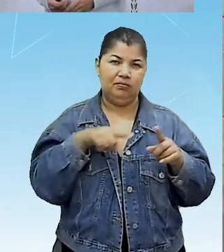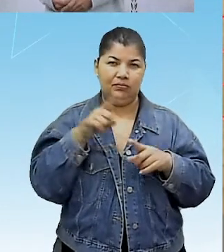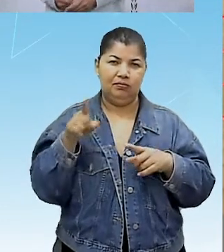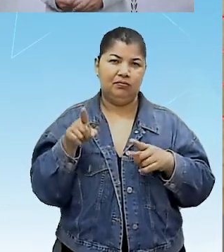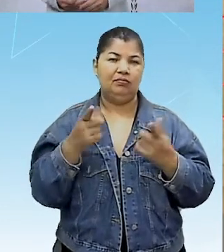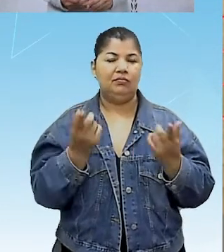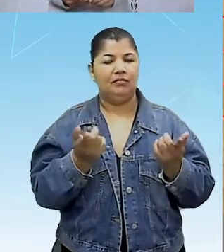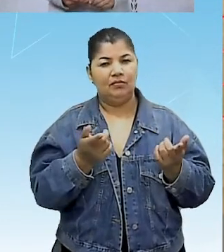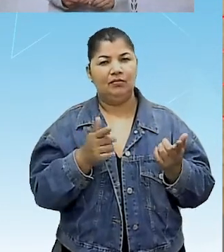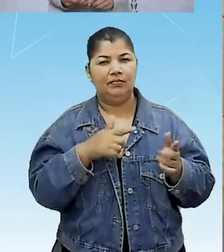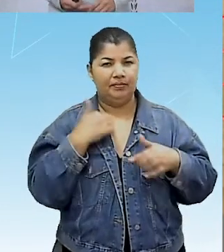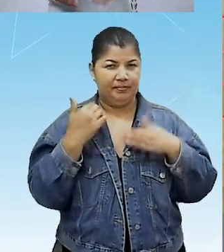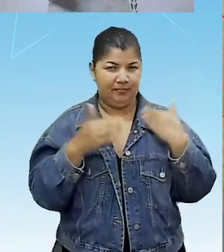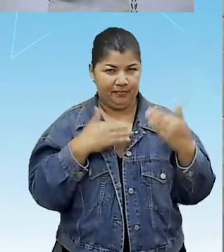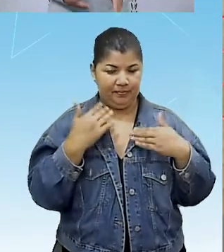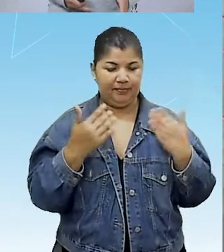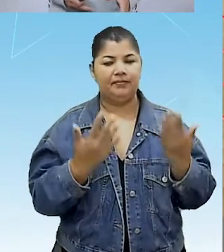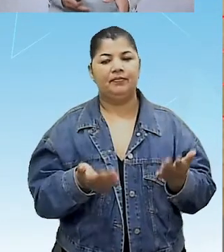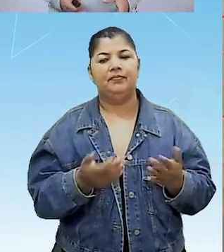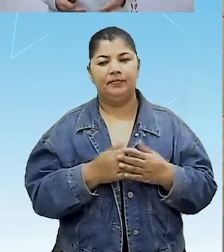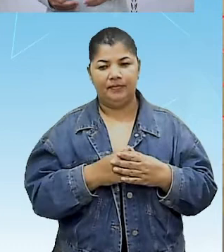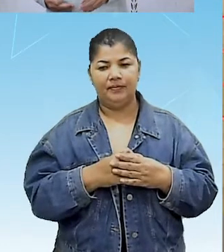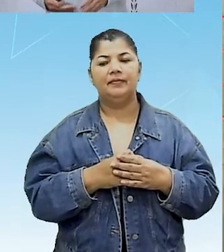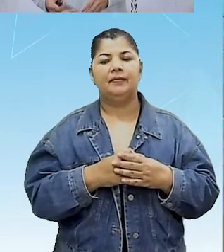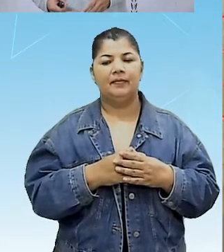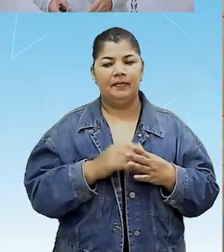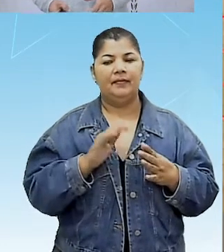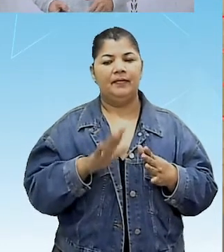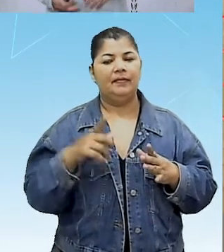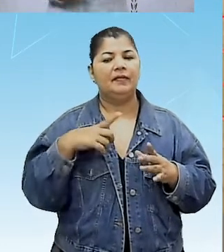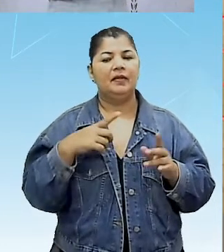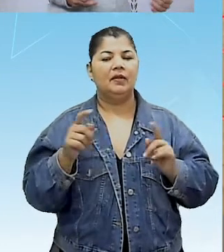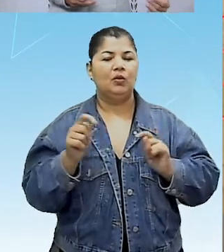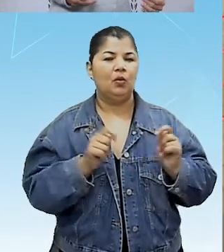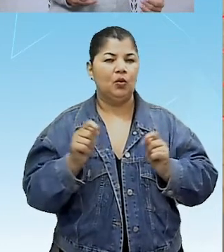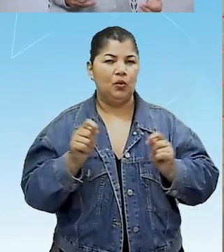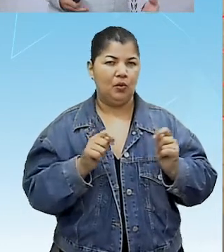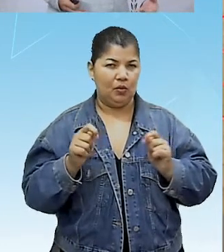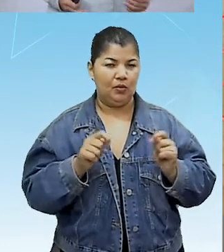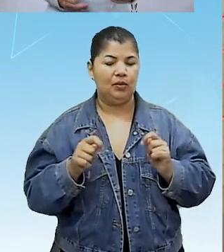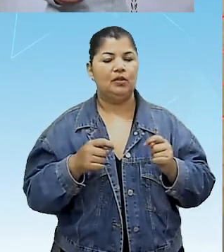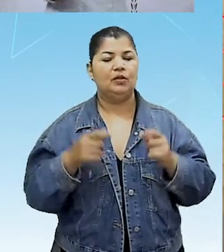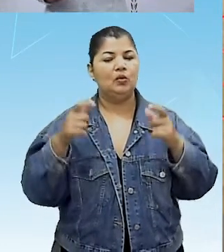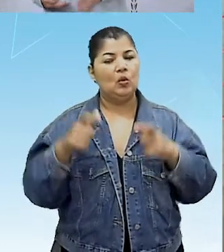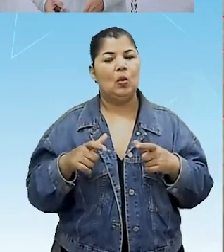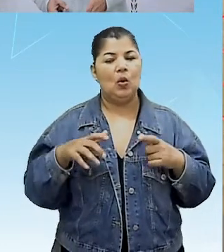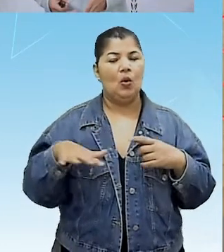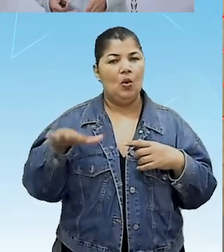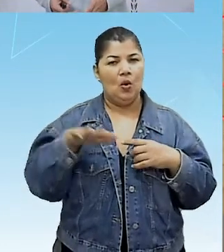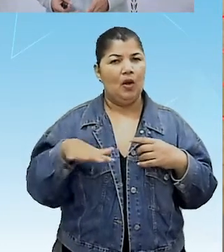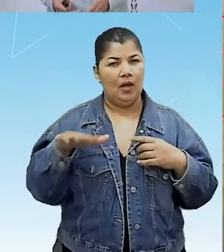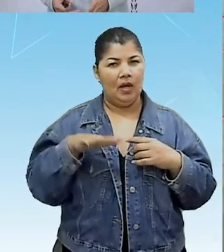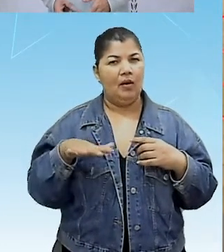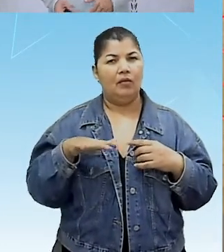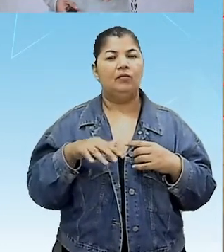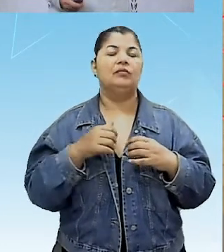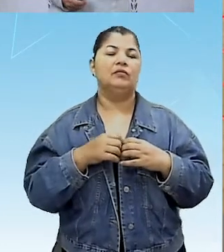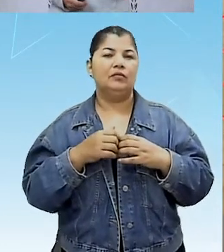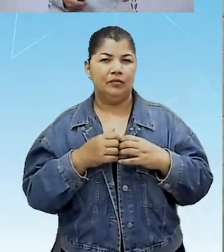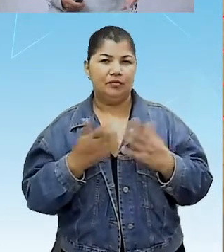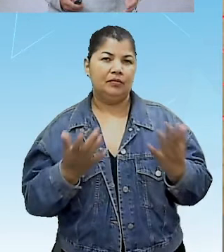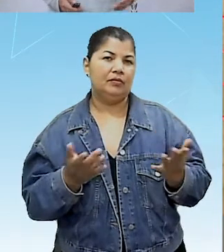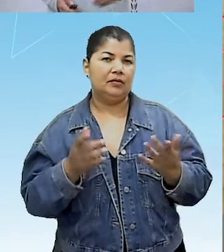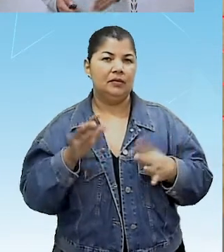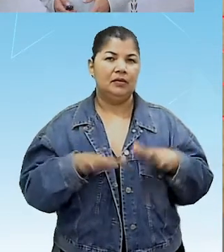eles morrerem, tá? Mas isso aí já está sendo controlado por conta da região que ela é disponibilizada, e